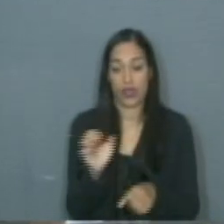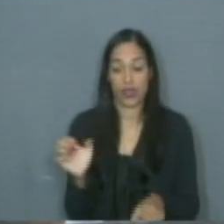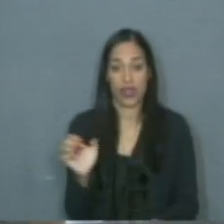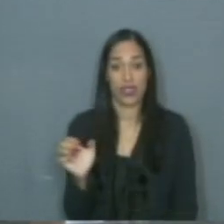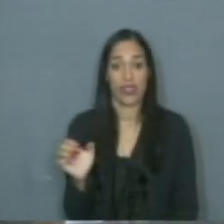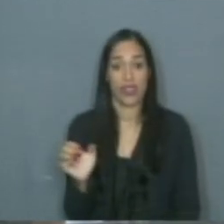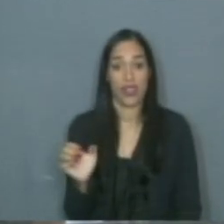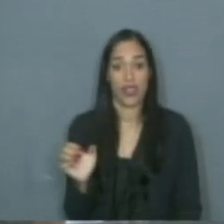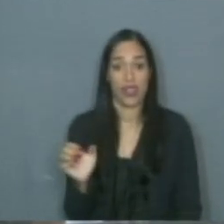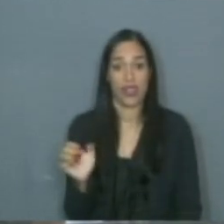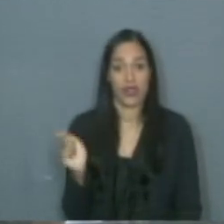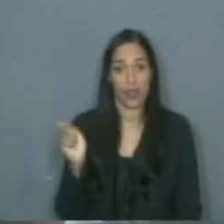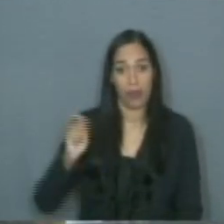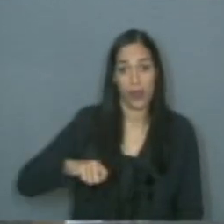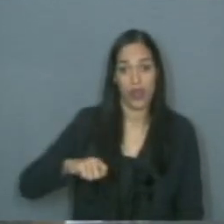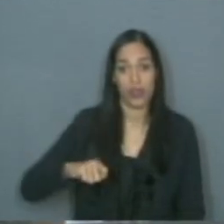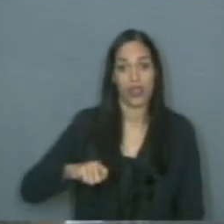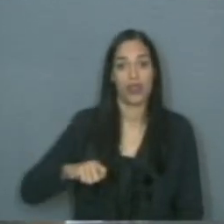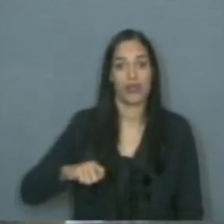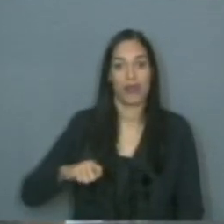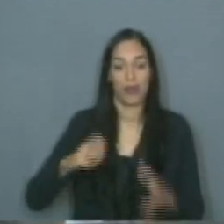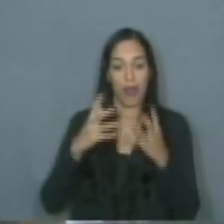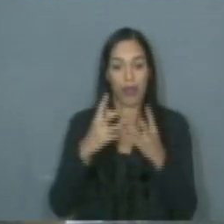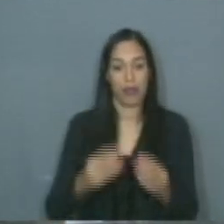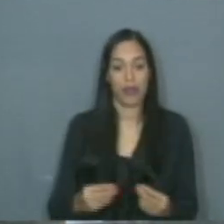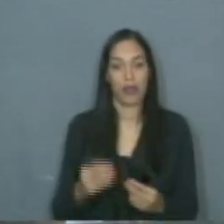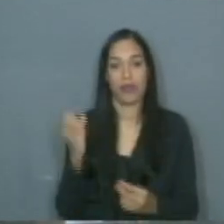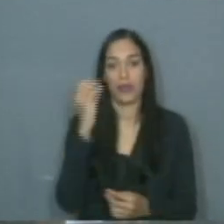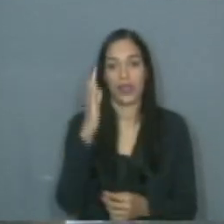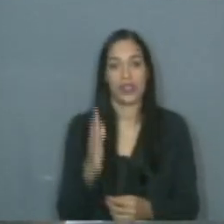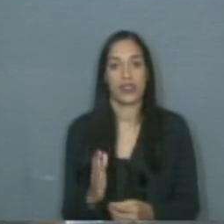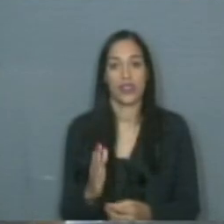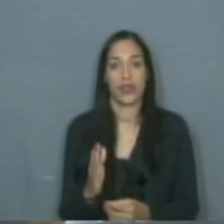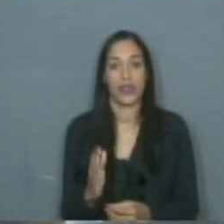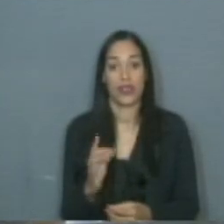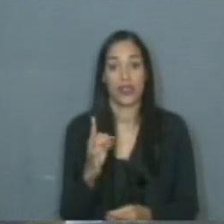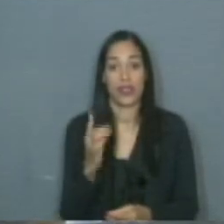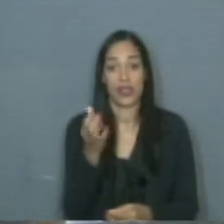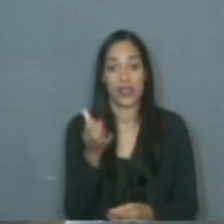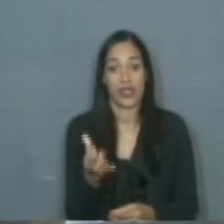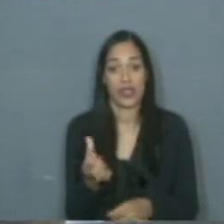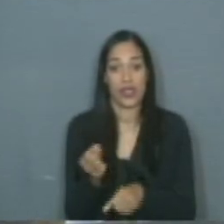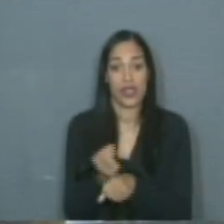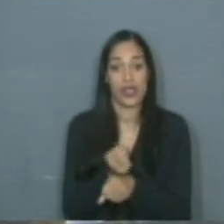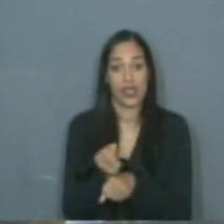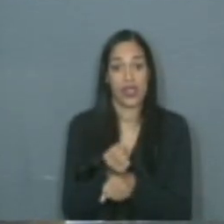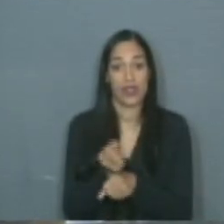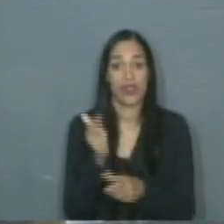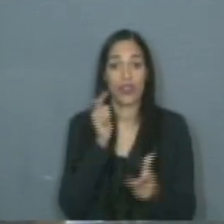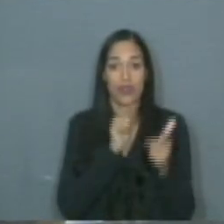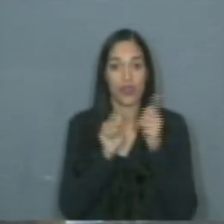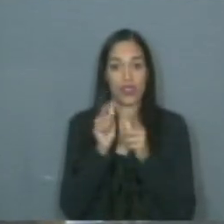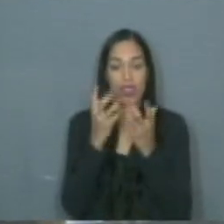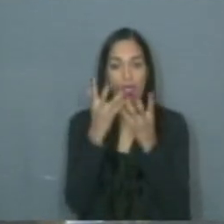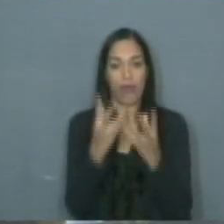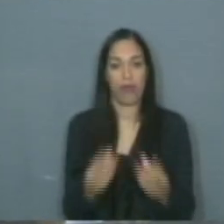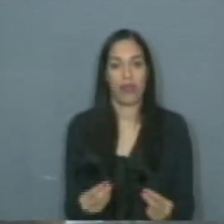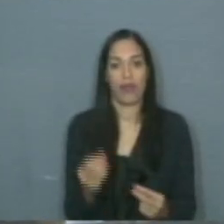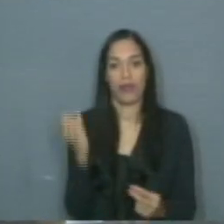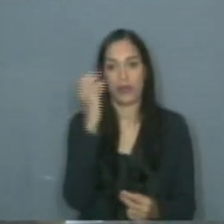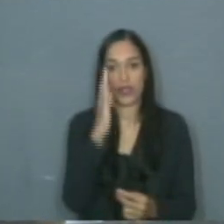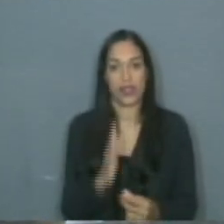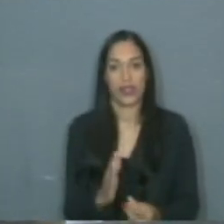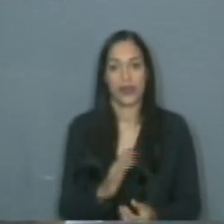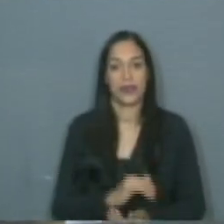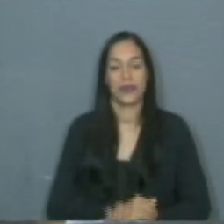E falou, isso não é possível para quebrar um país. Aí que fica mais absurdo ainda, Em 16 anos, eles conseguiram destruir o país. Não é